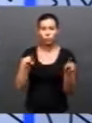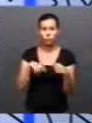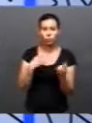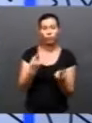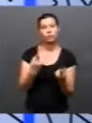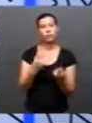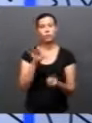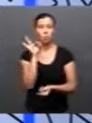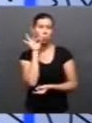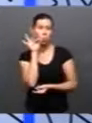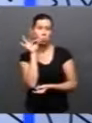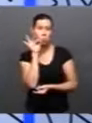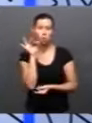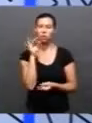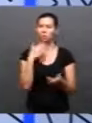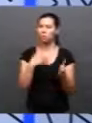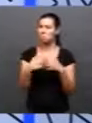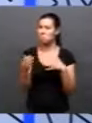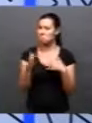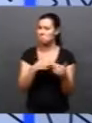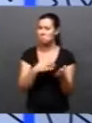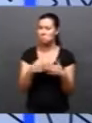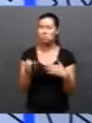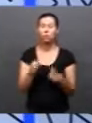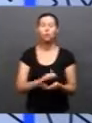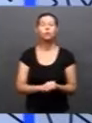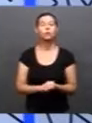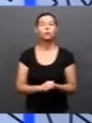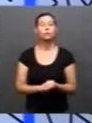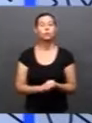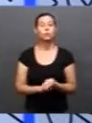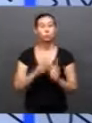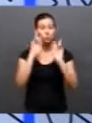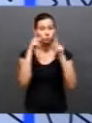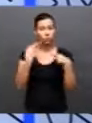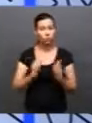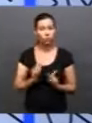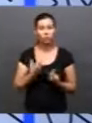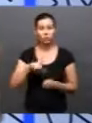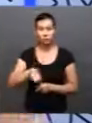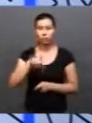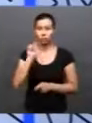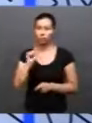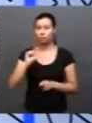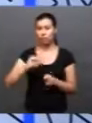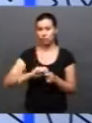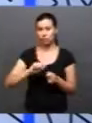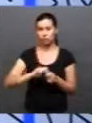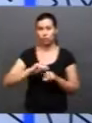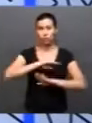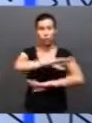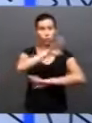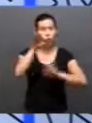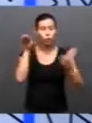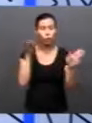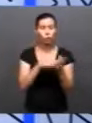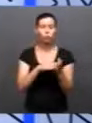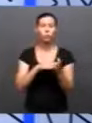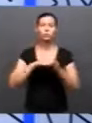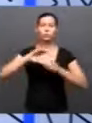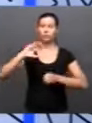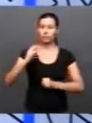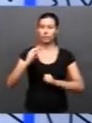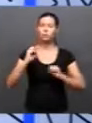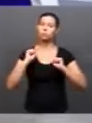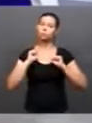quê, independente da sua situação como ser humano e das suas opções, todos podem fazer ciência. Eu acho que essa é a grande